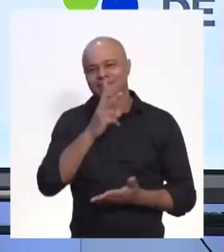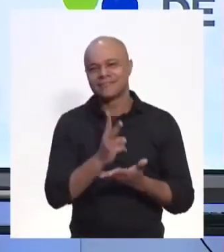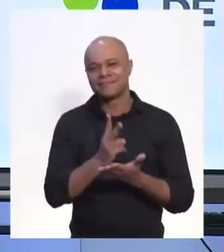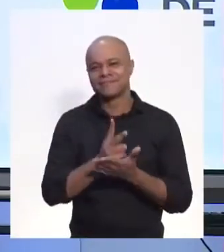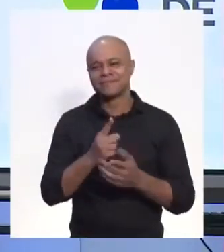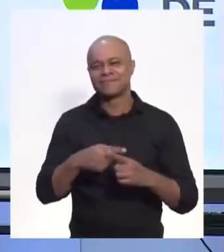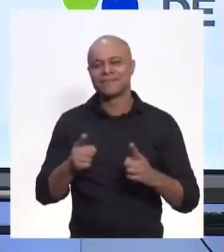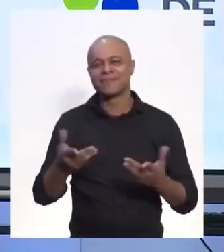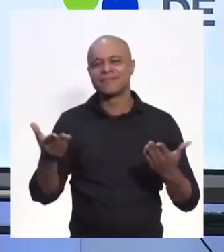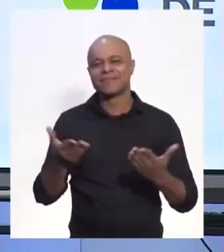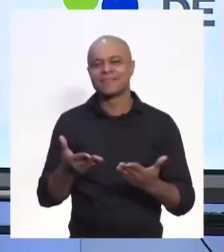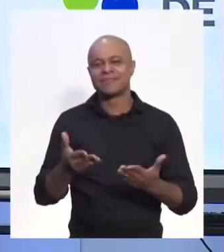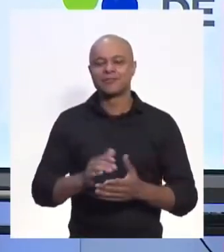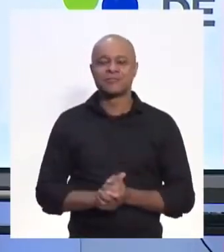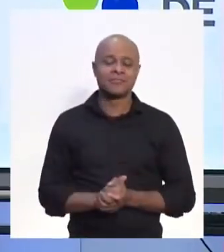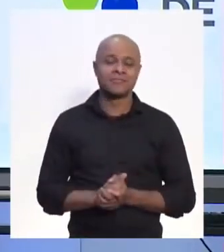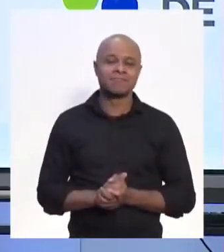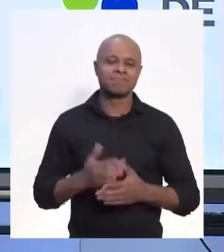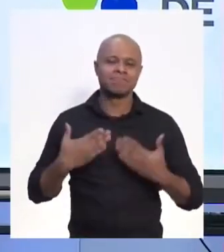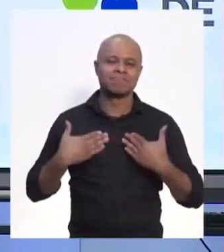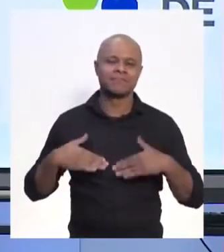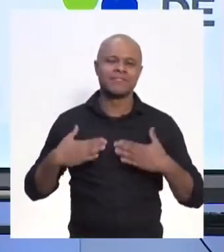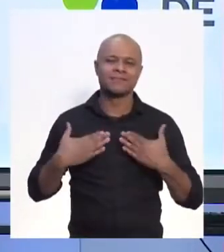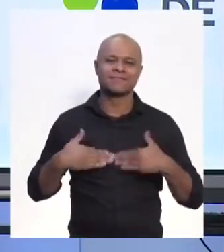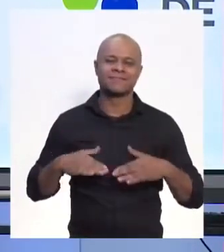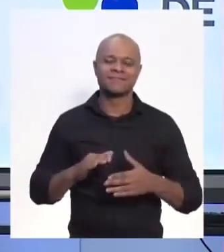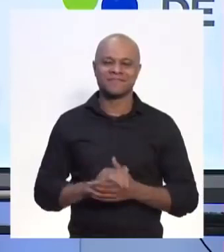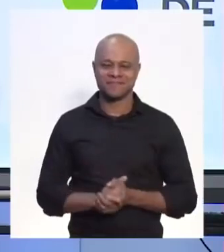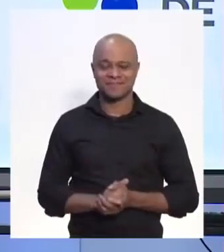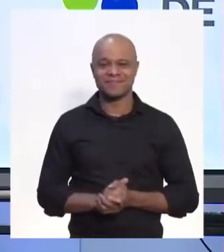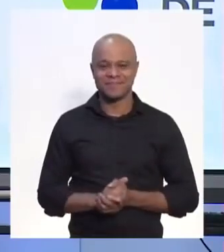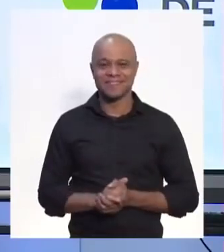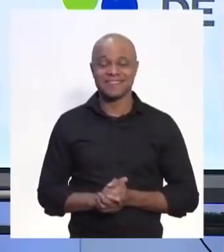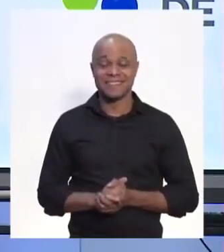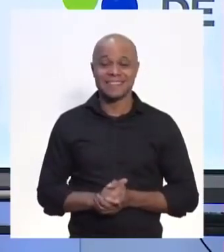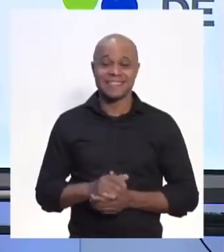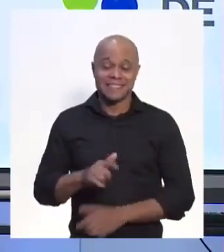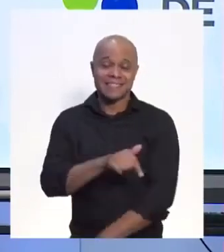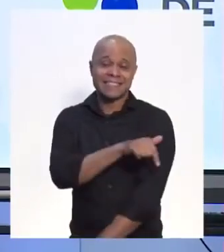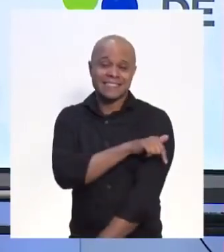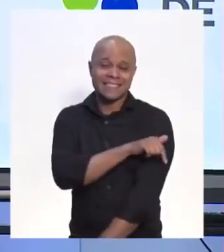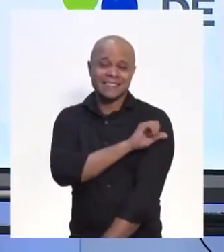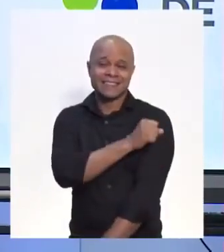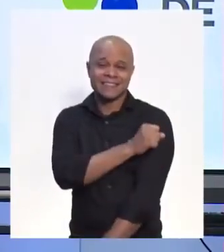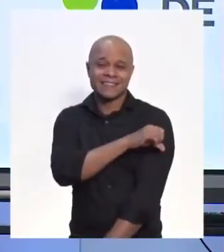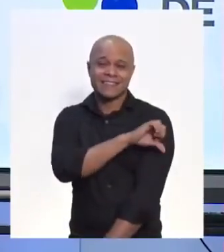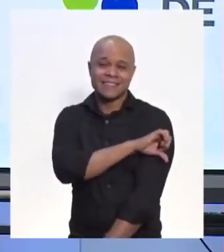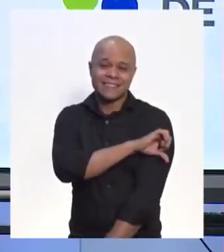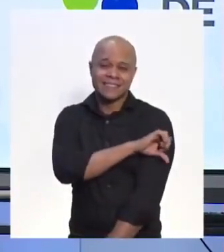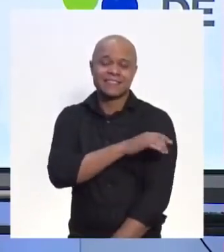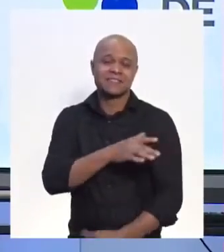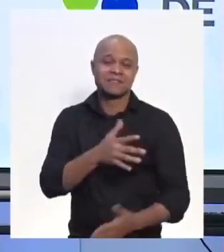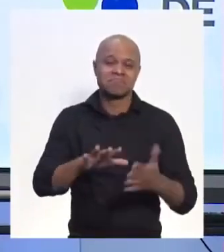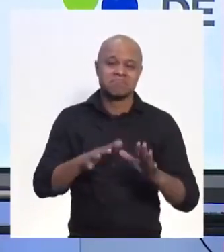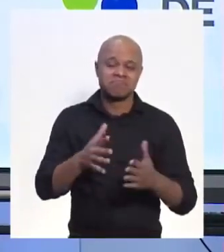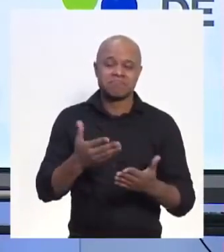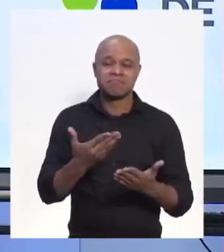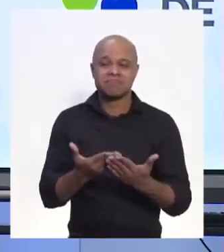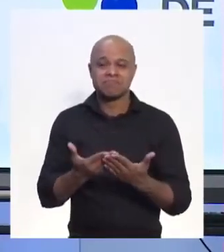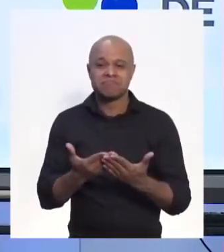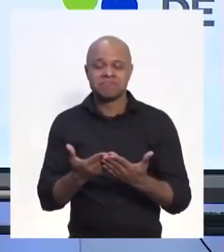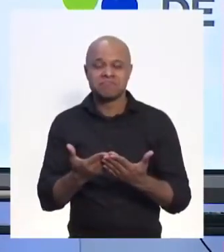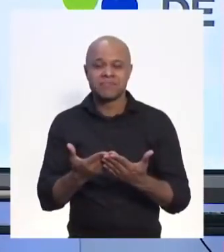muito extenso, mas às vezes aqui nos anos finais também, né, Alessandra, a gente pega determinados conteúdos,